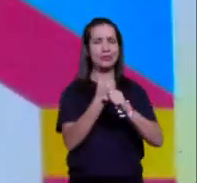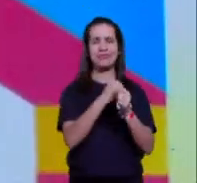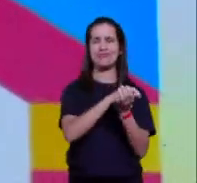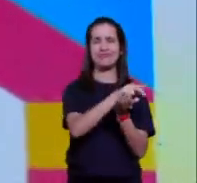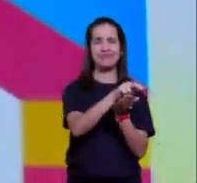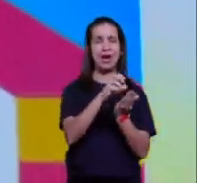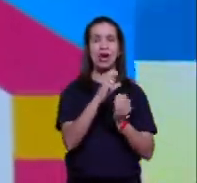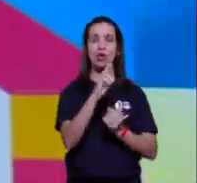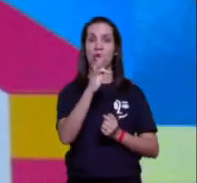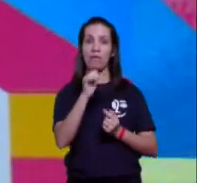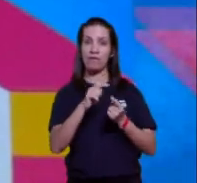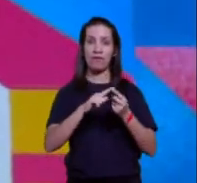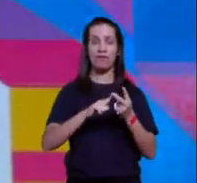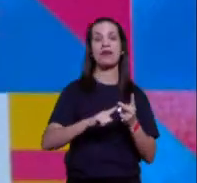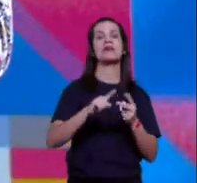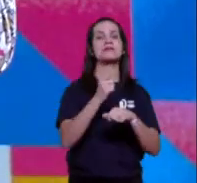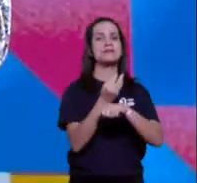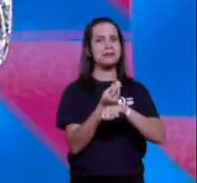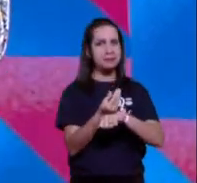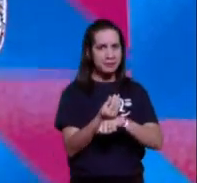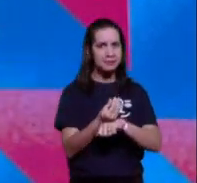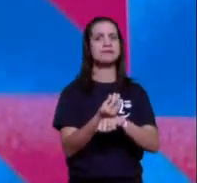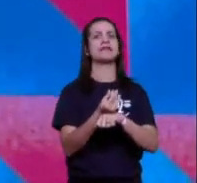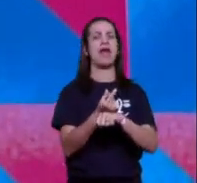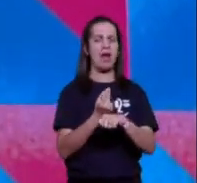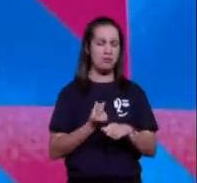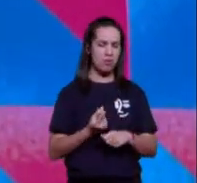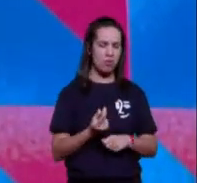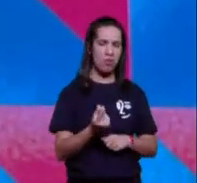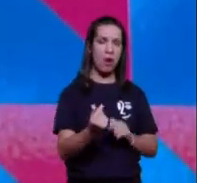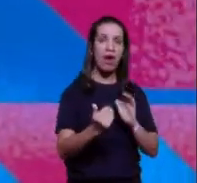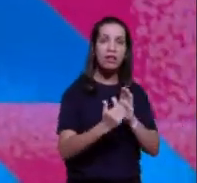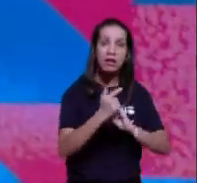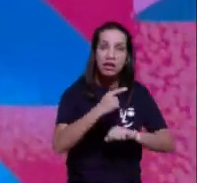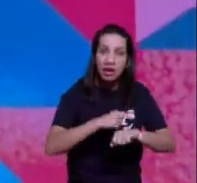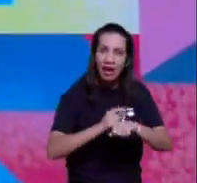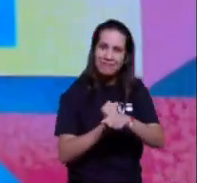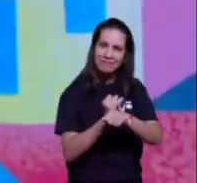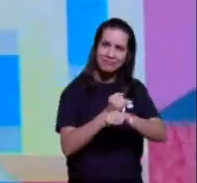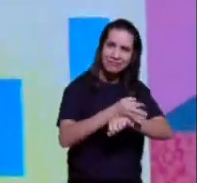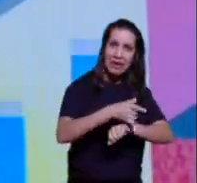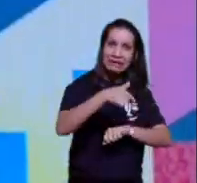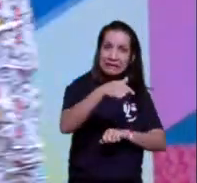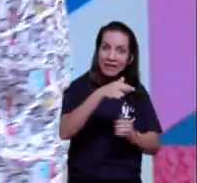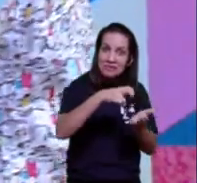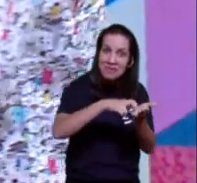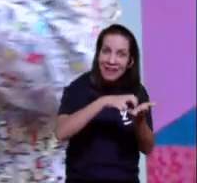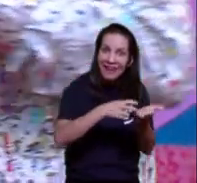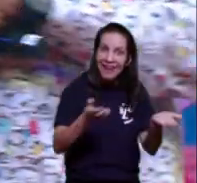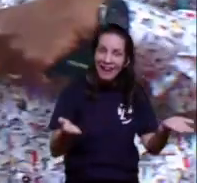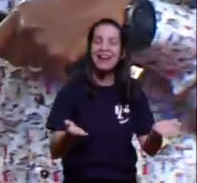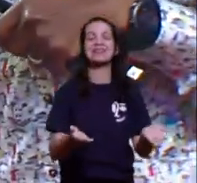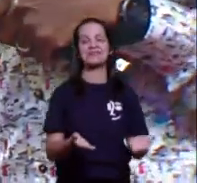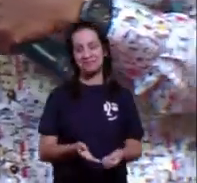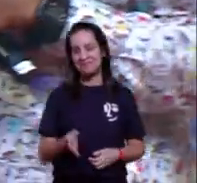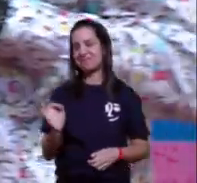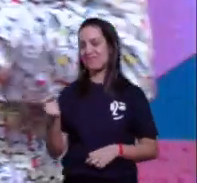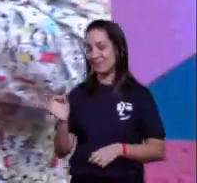CUFA, do Santander, que seguem firmes e fortes até às 7 da manhã. Porra. Toda essa mobilização,